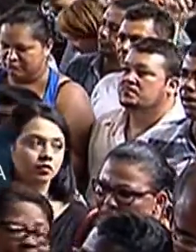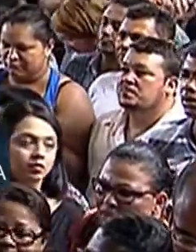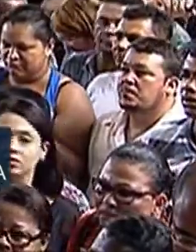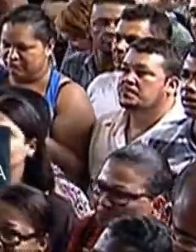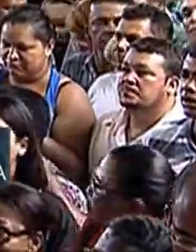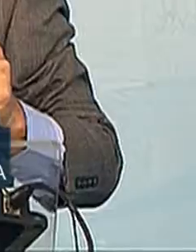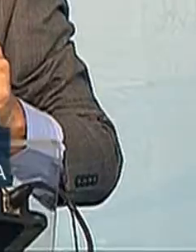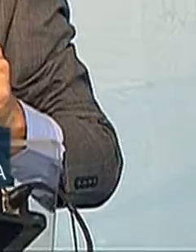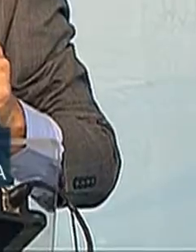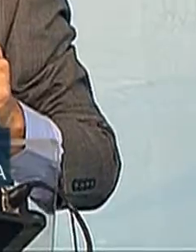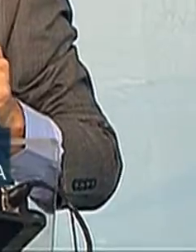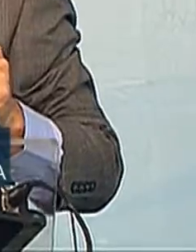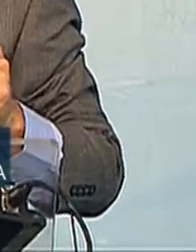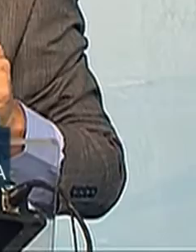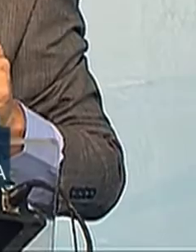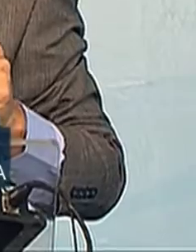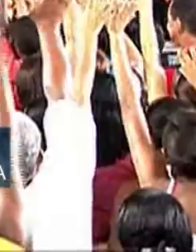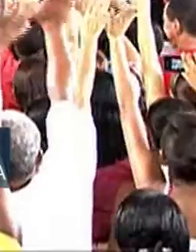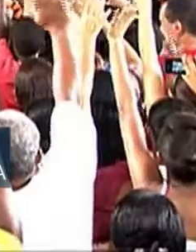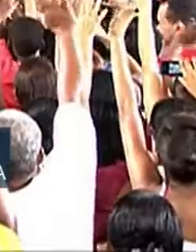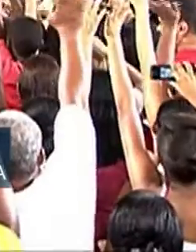Você quer a chave na mão de Dilma?